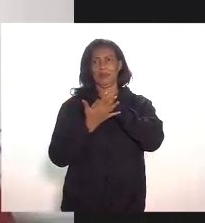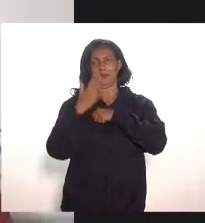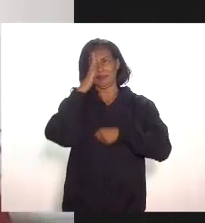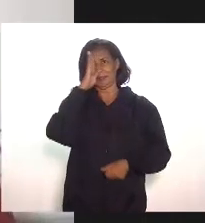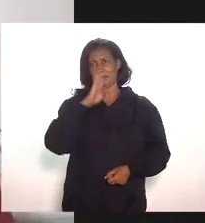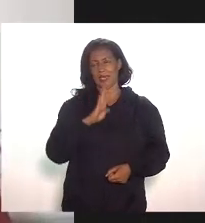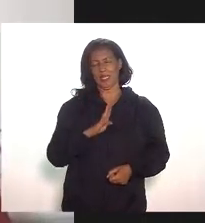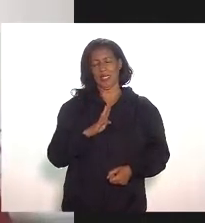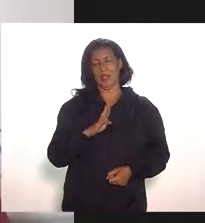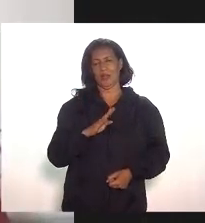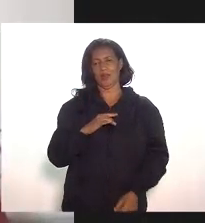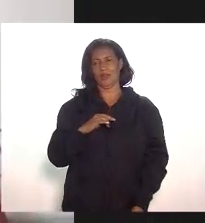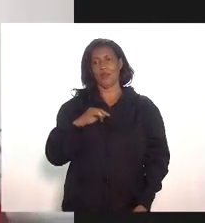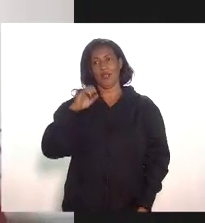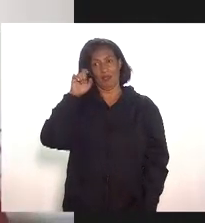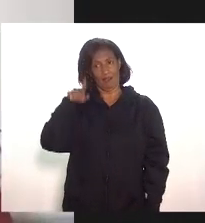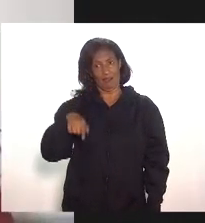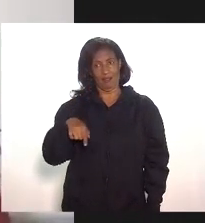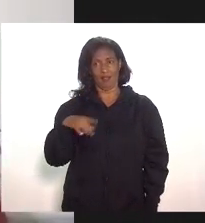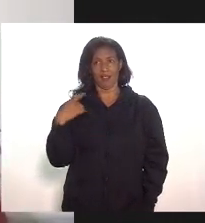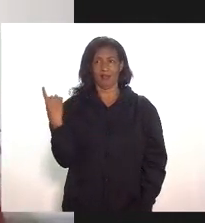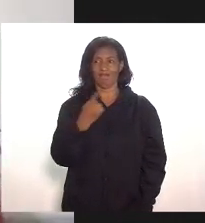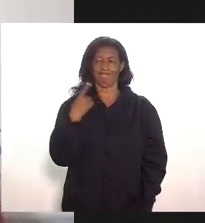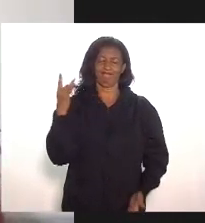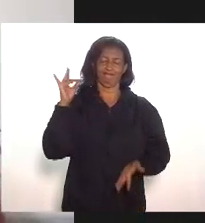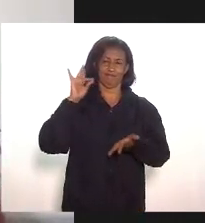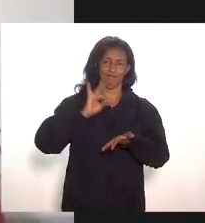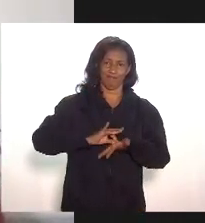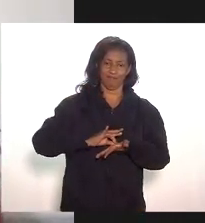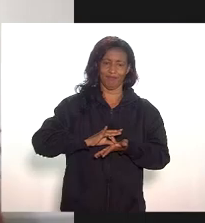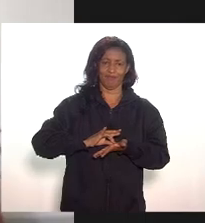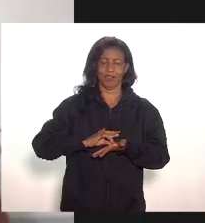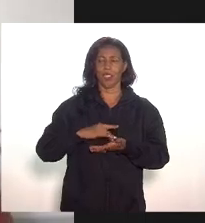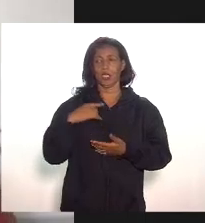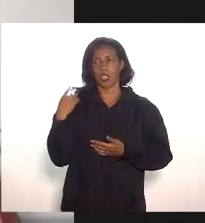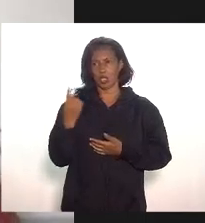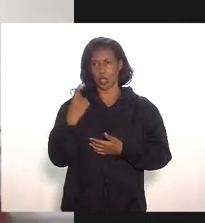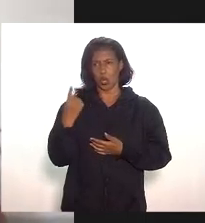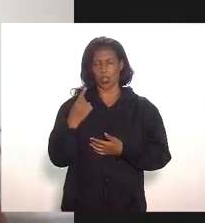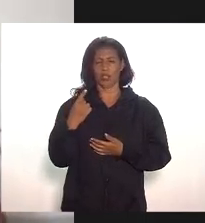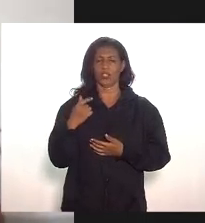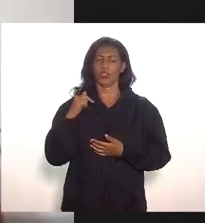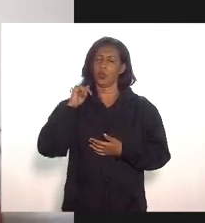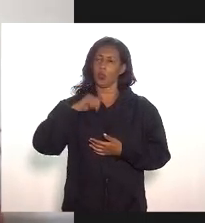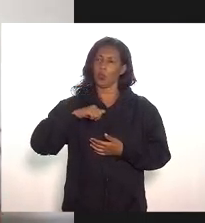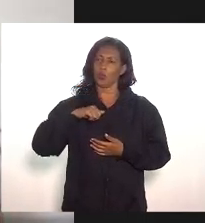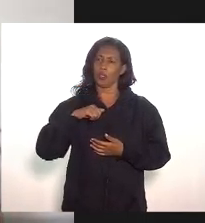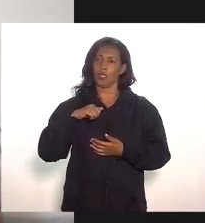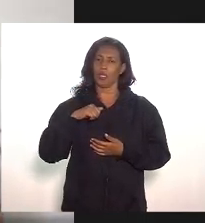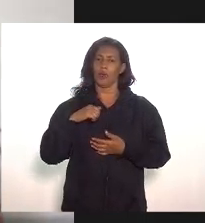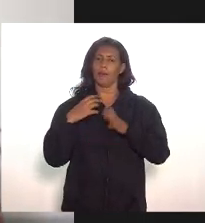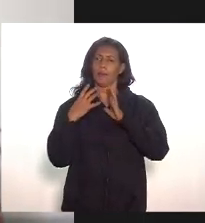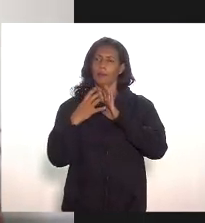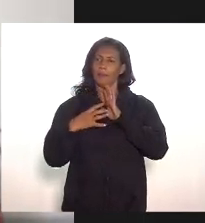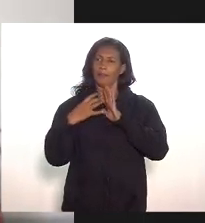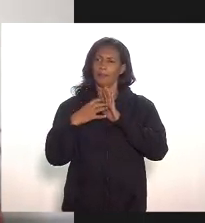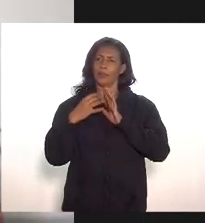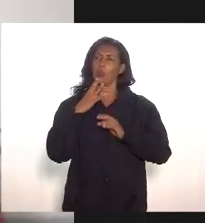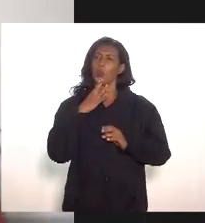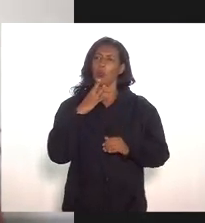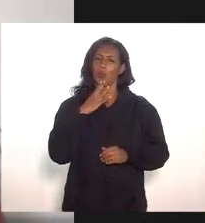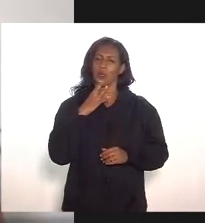É essa a nossa realidade e nós, enquanto poder legislativo, não podemos fingir que nada está acontecendo.